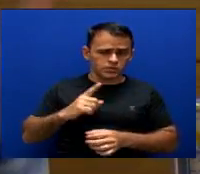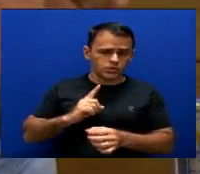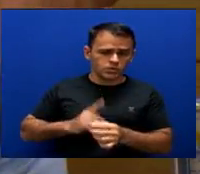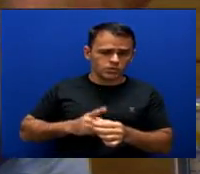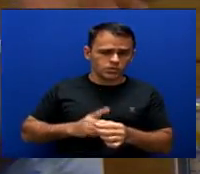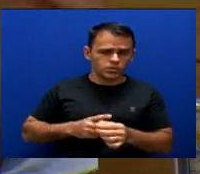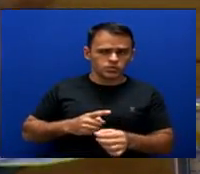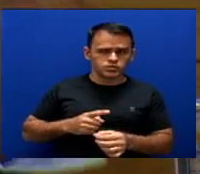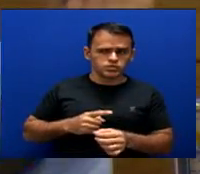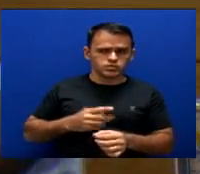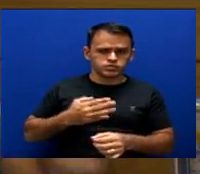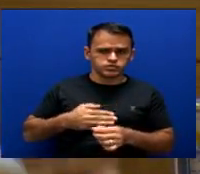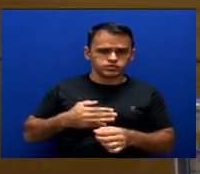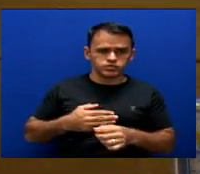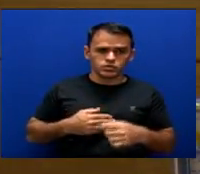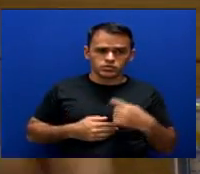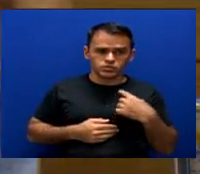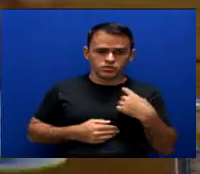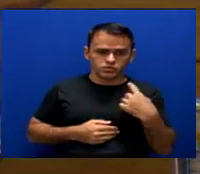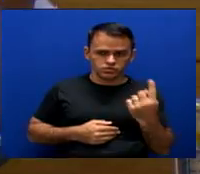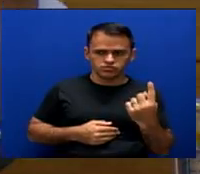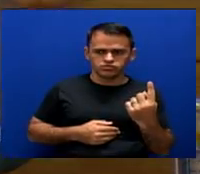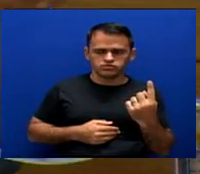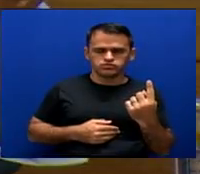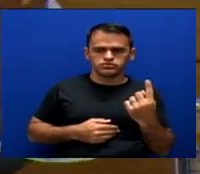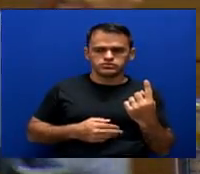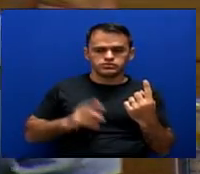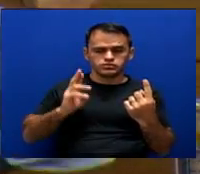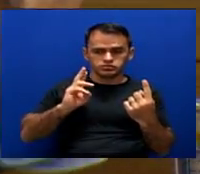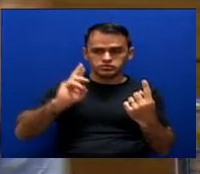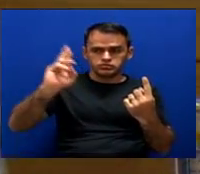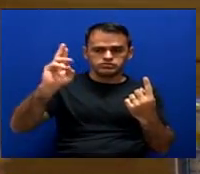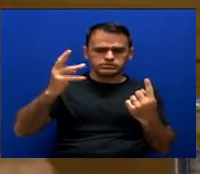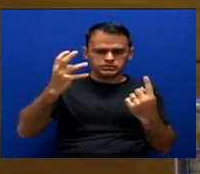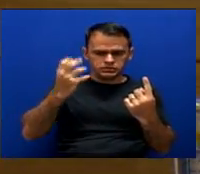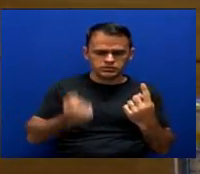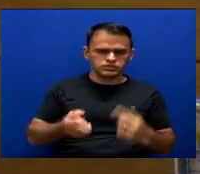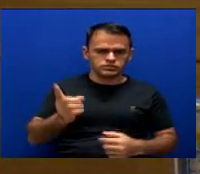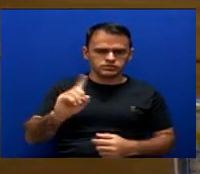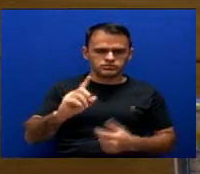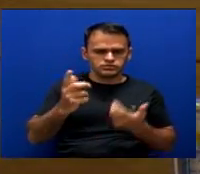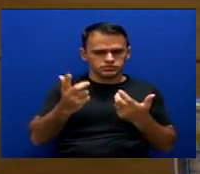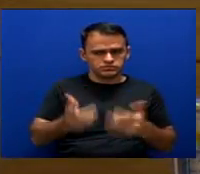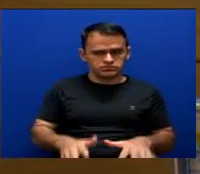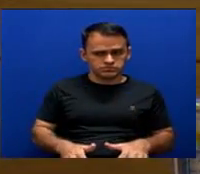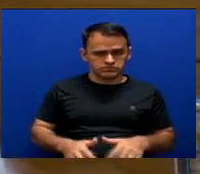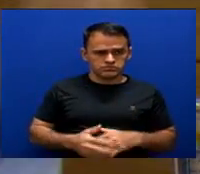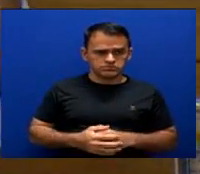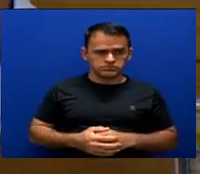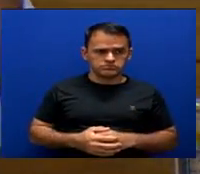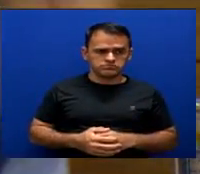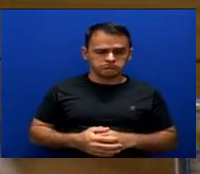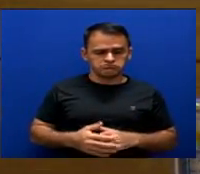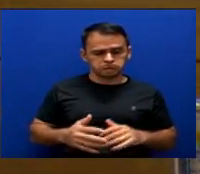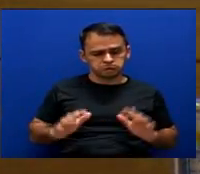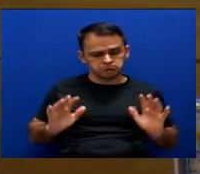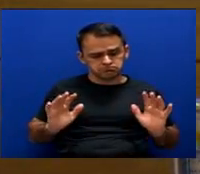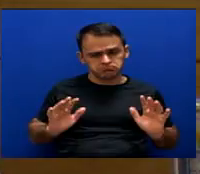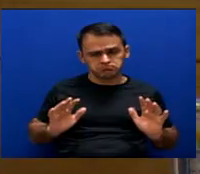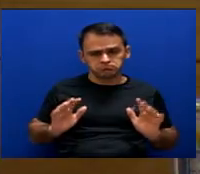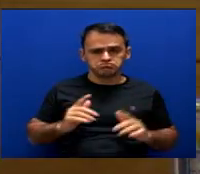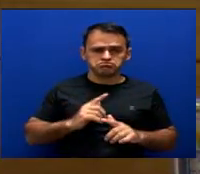assumindo isso não tá levando o negócio é propor problemas